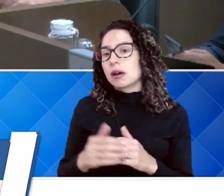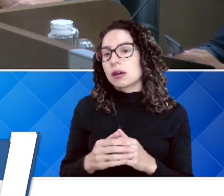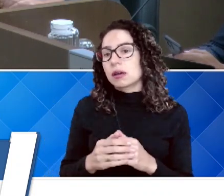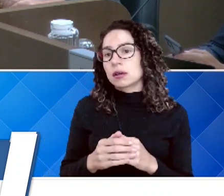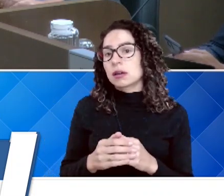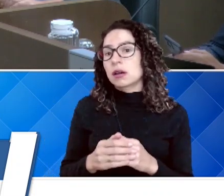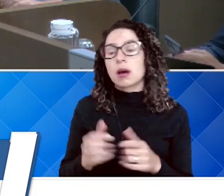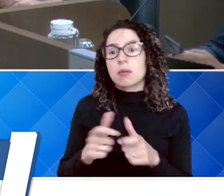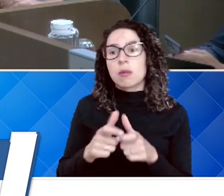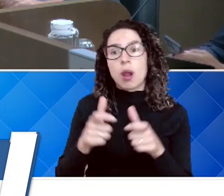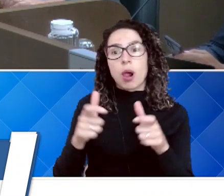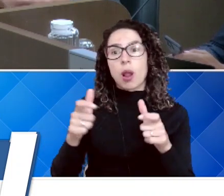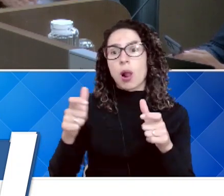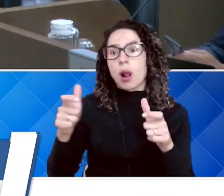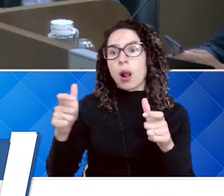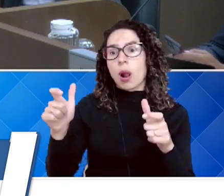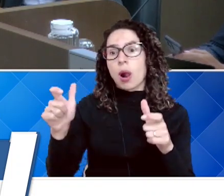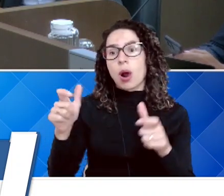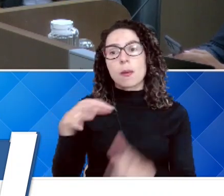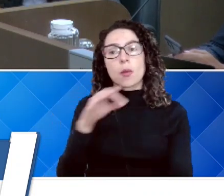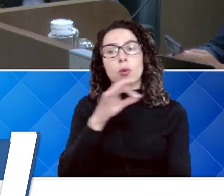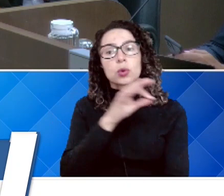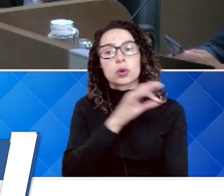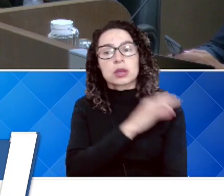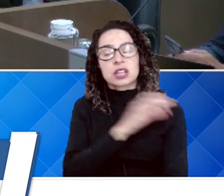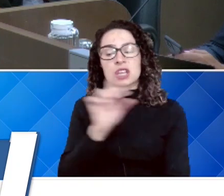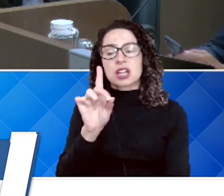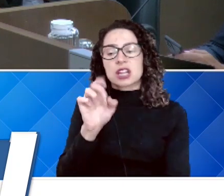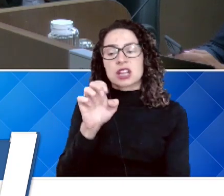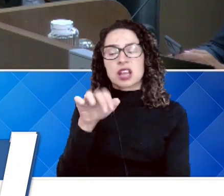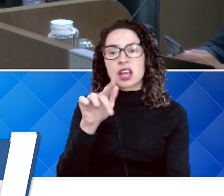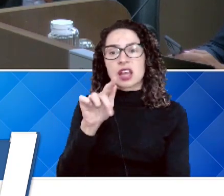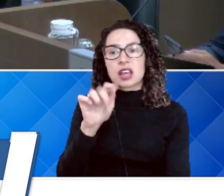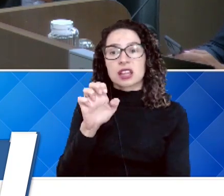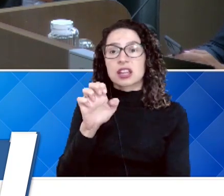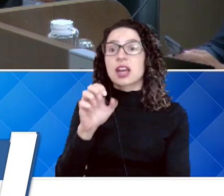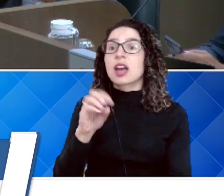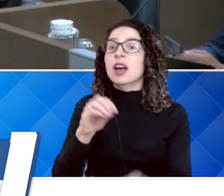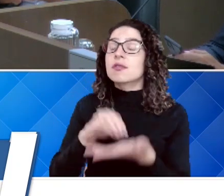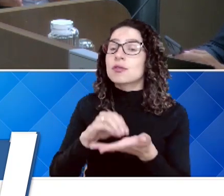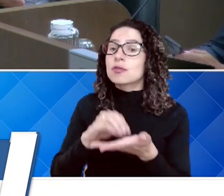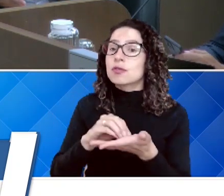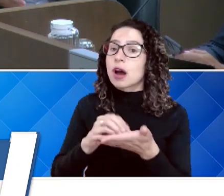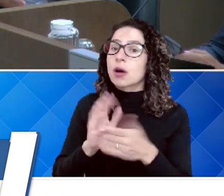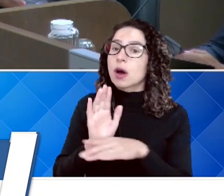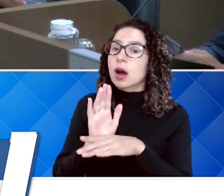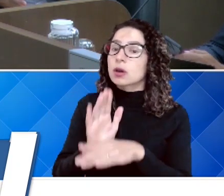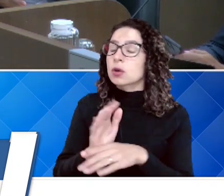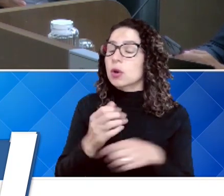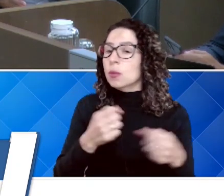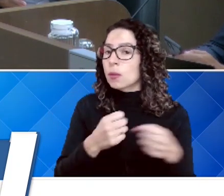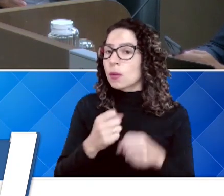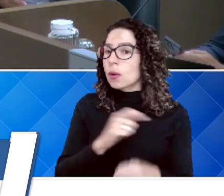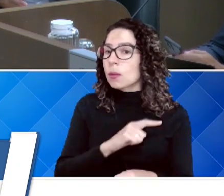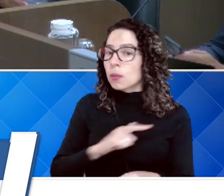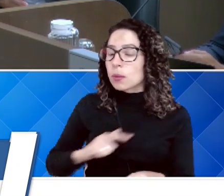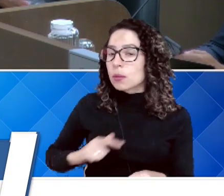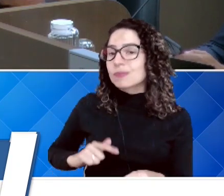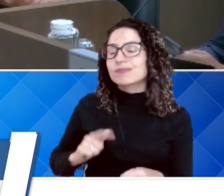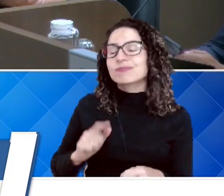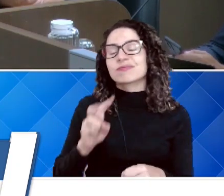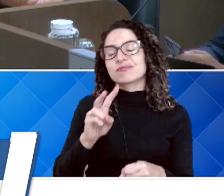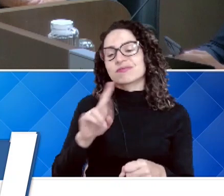aumentar os casos de dengue. Então, a falta, a ausência do poder público é que vai deixar com